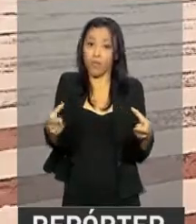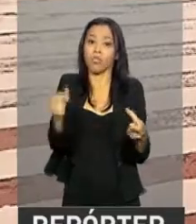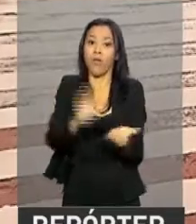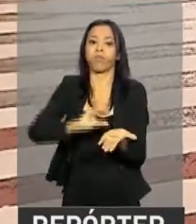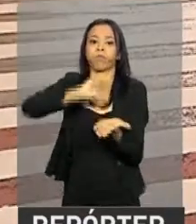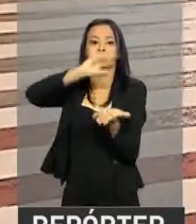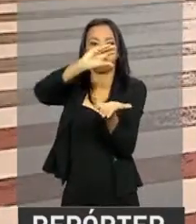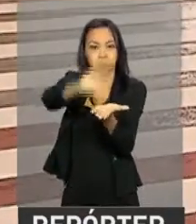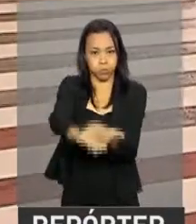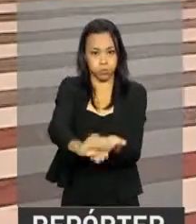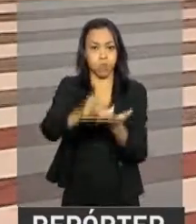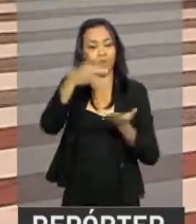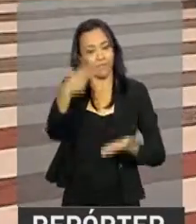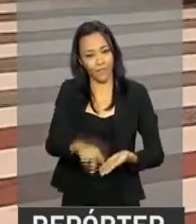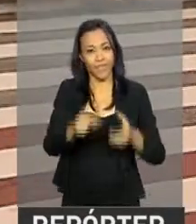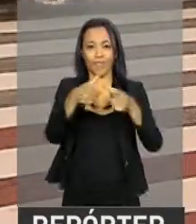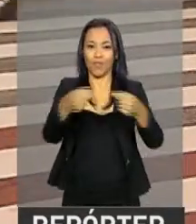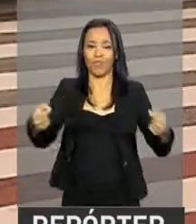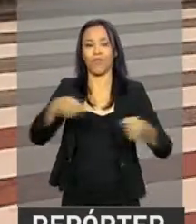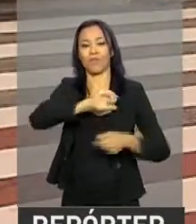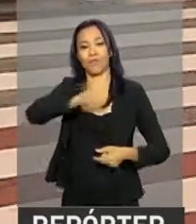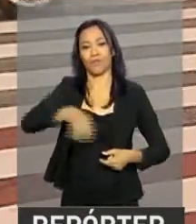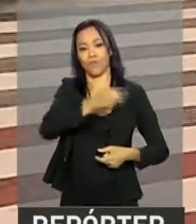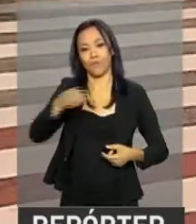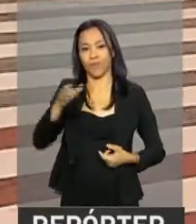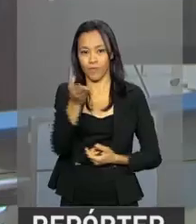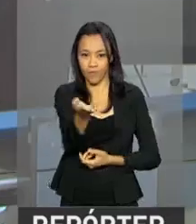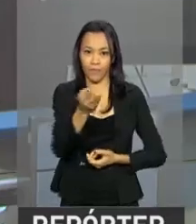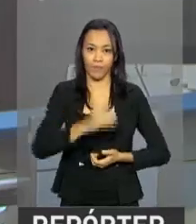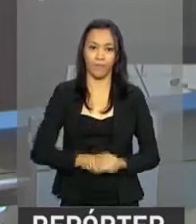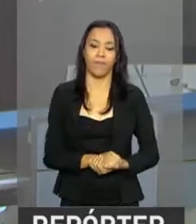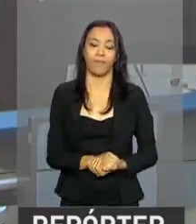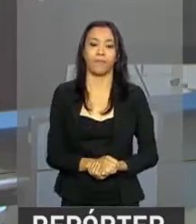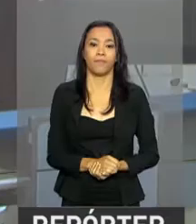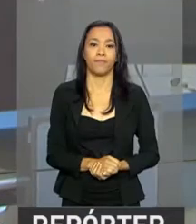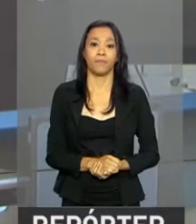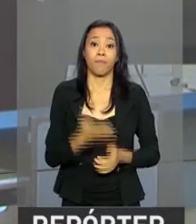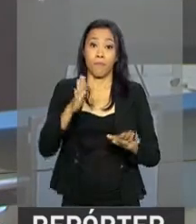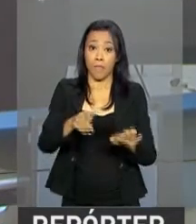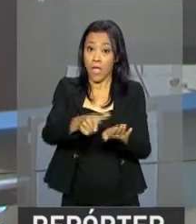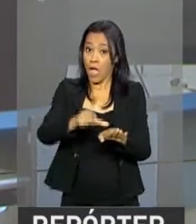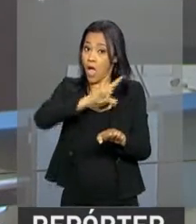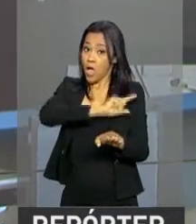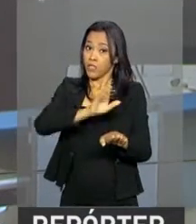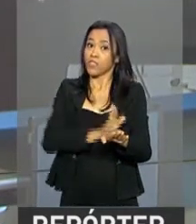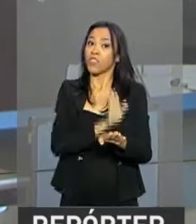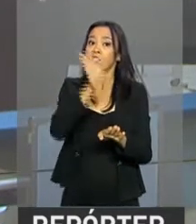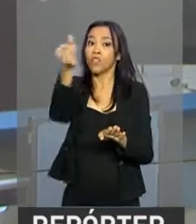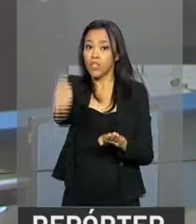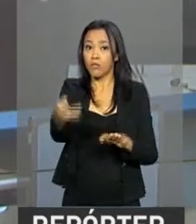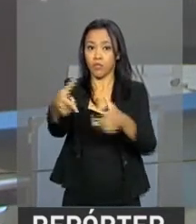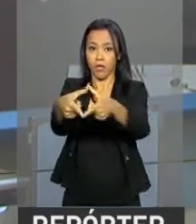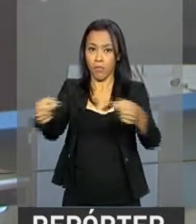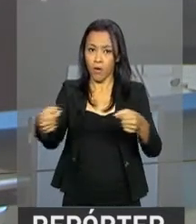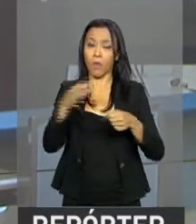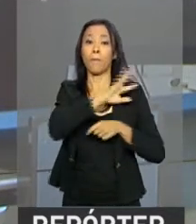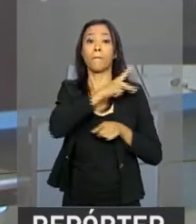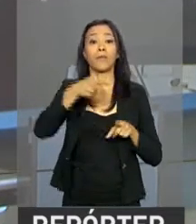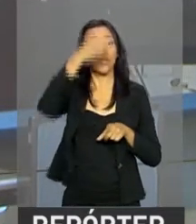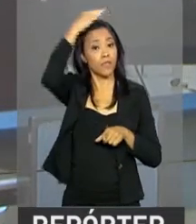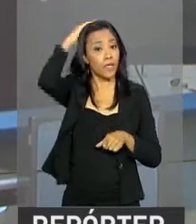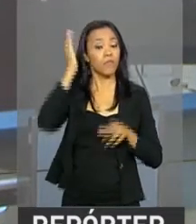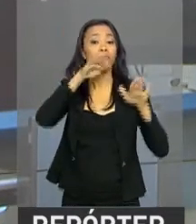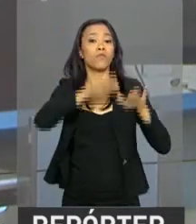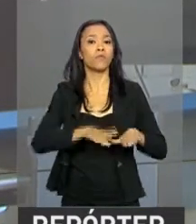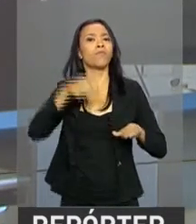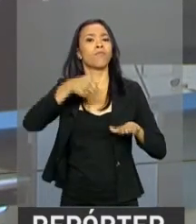investimentos. De Tóquio, no Japão, João Pedro Neto. E antes de seguir para o Japão, o presidente Michel Temer passou o fim de